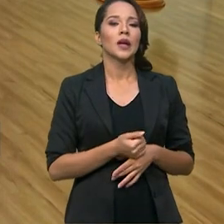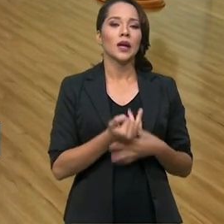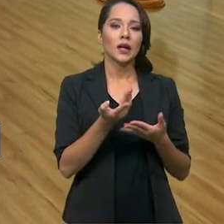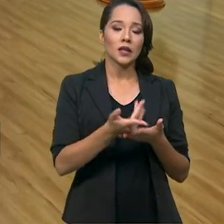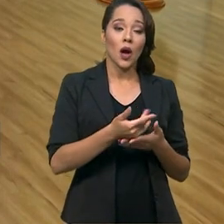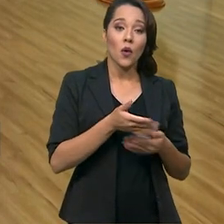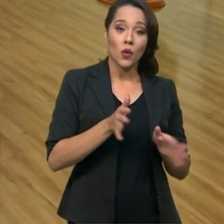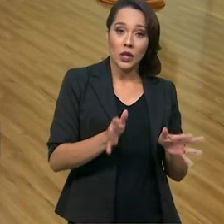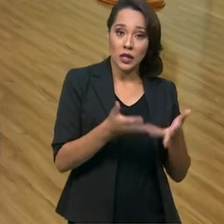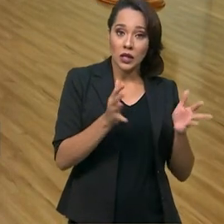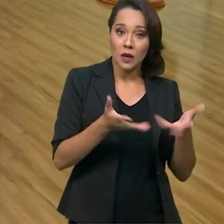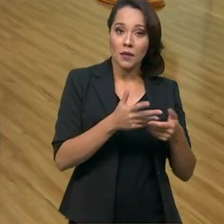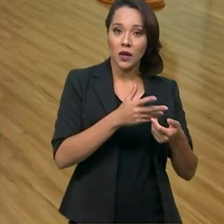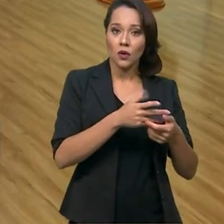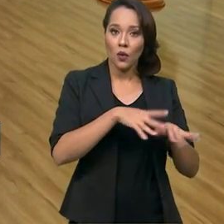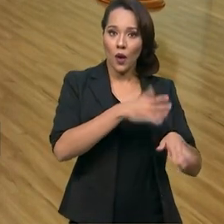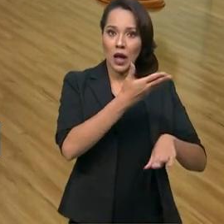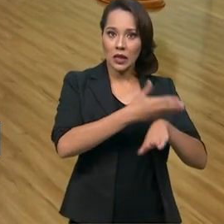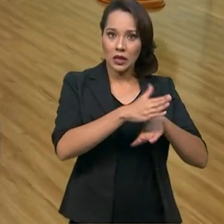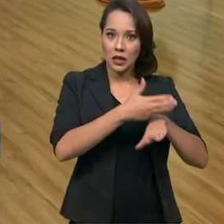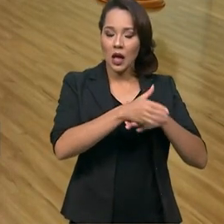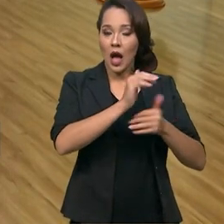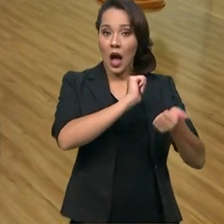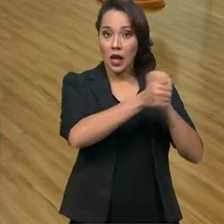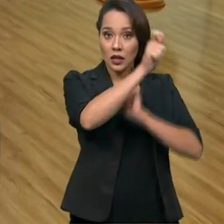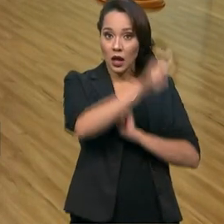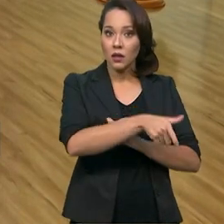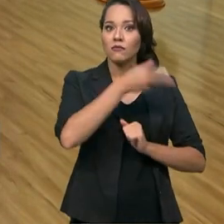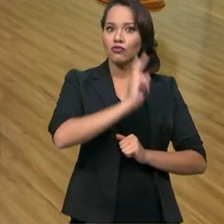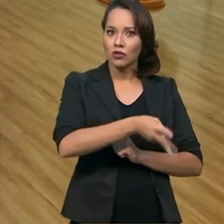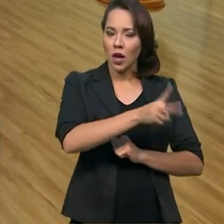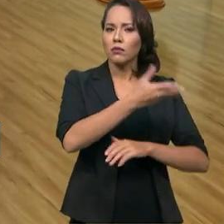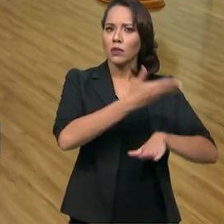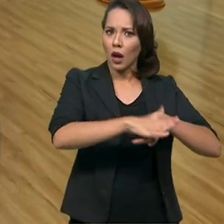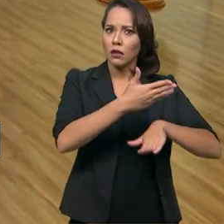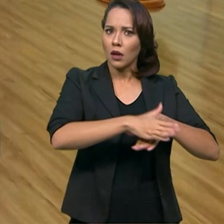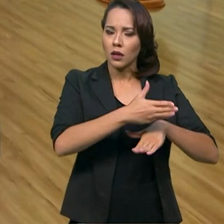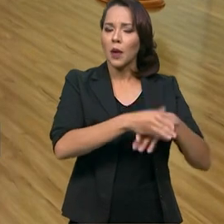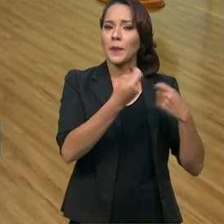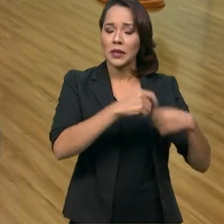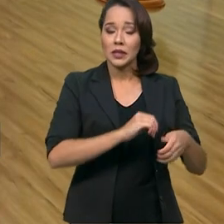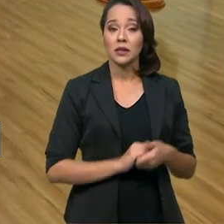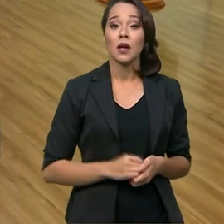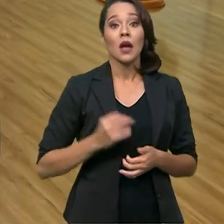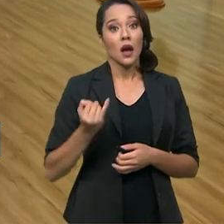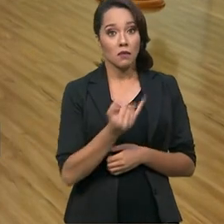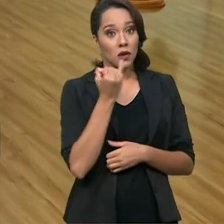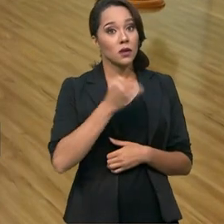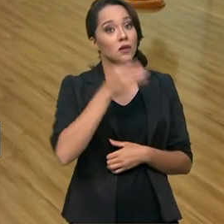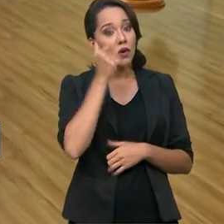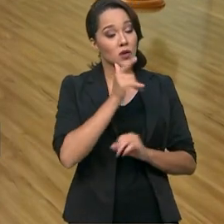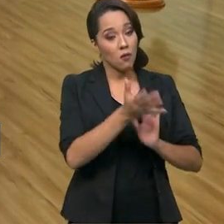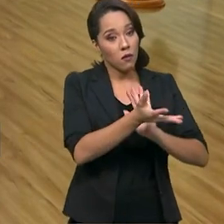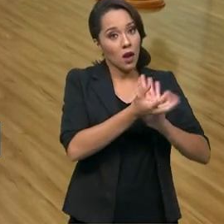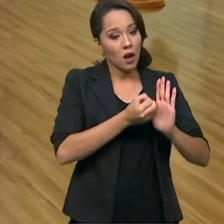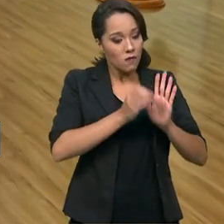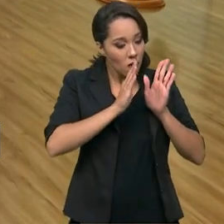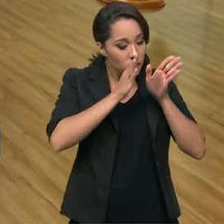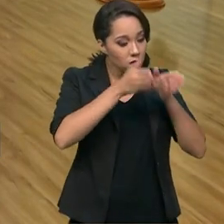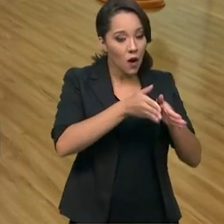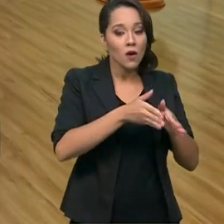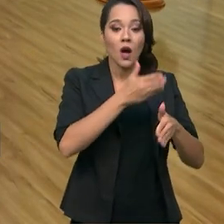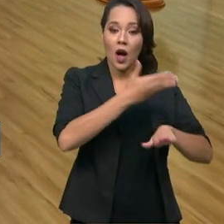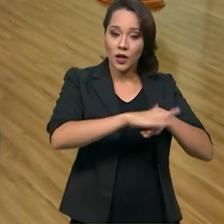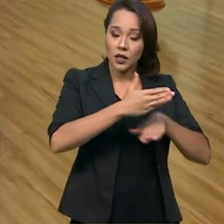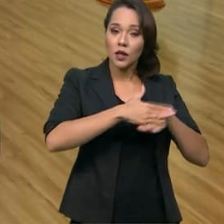de um atleta ela é contínua, né? Daí a importância de que ele possa receber para poder se dedicar